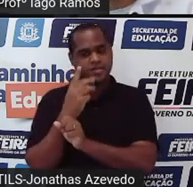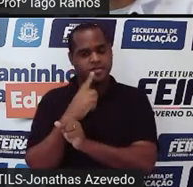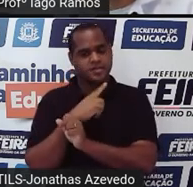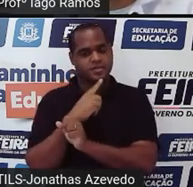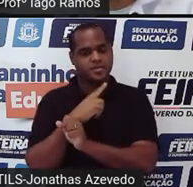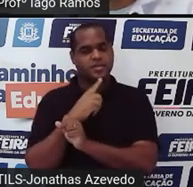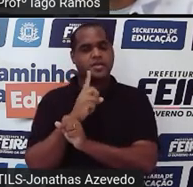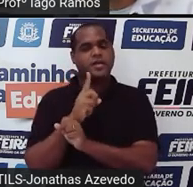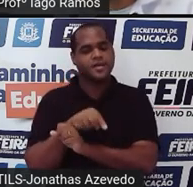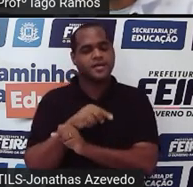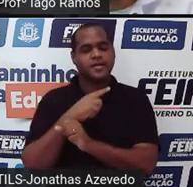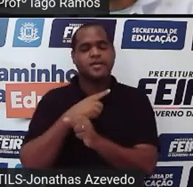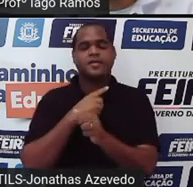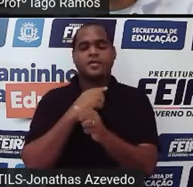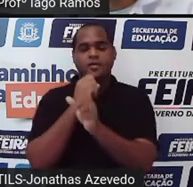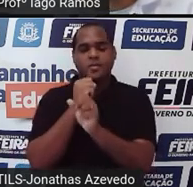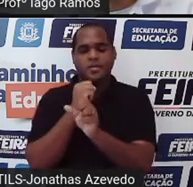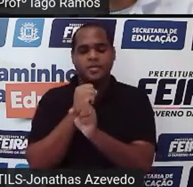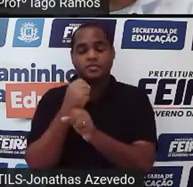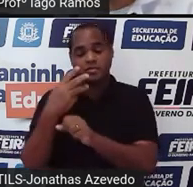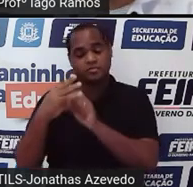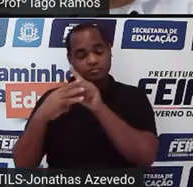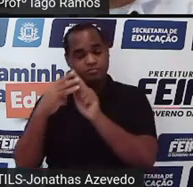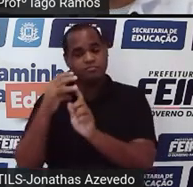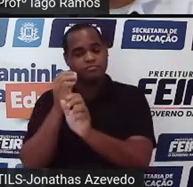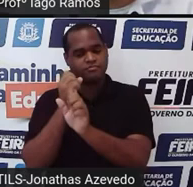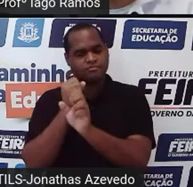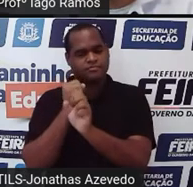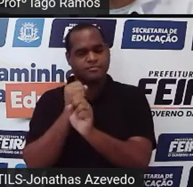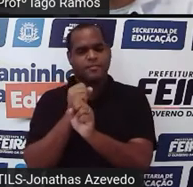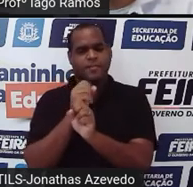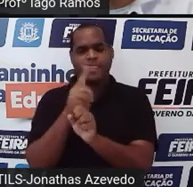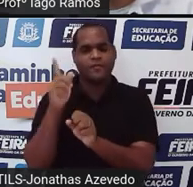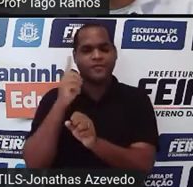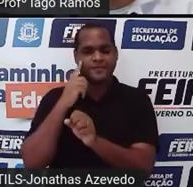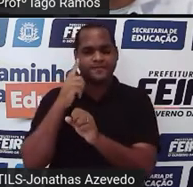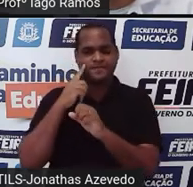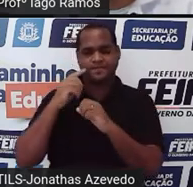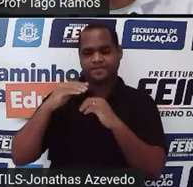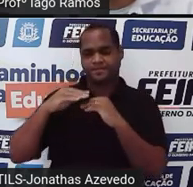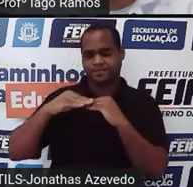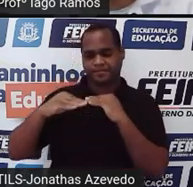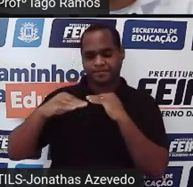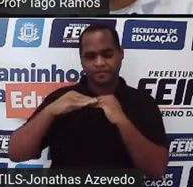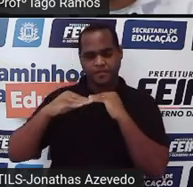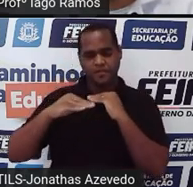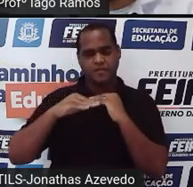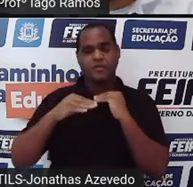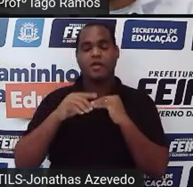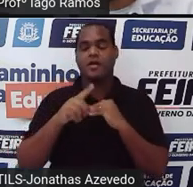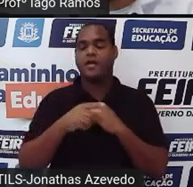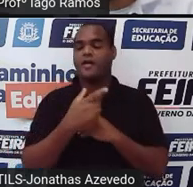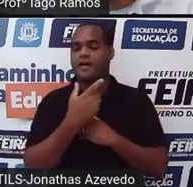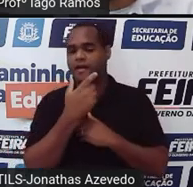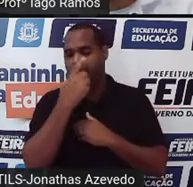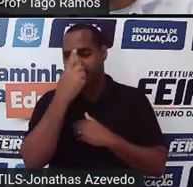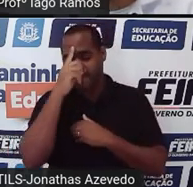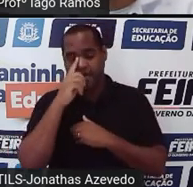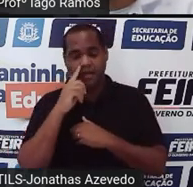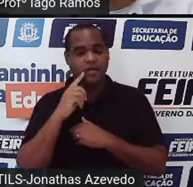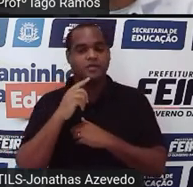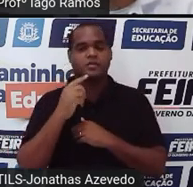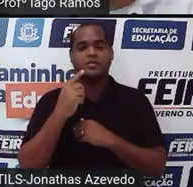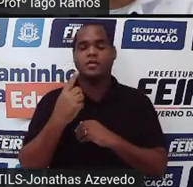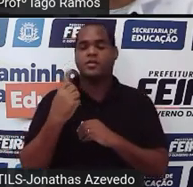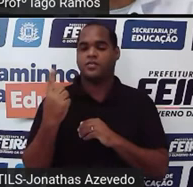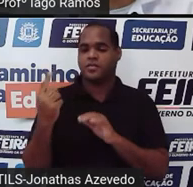comprimento desse cubo vai ser três se a gente olhar na largura que a parte de amarelo aqui ó dessa ponta